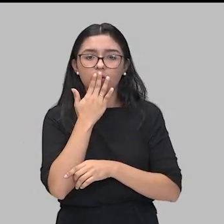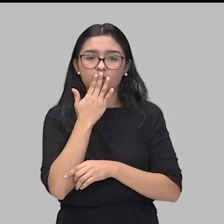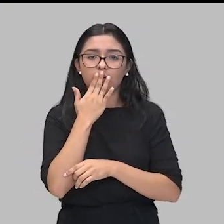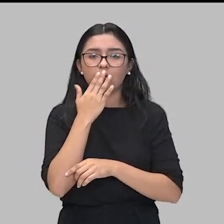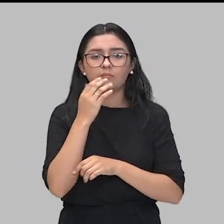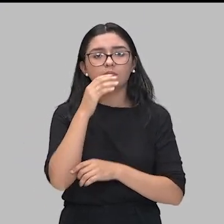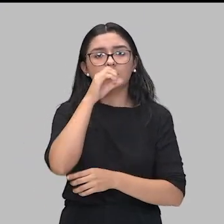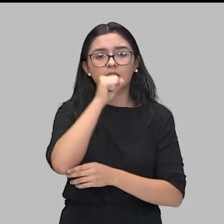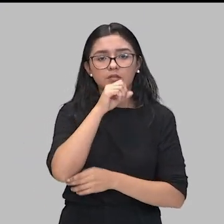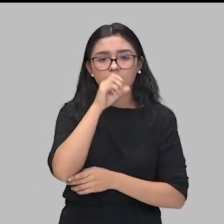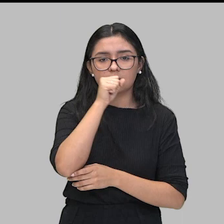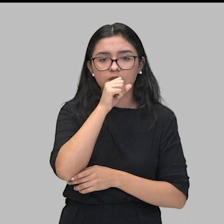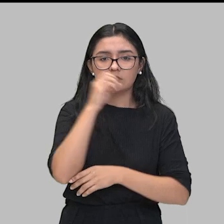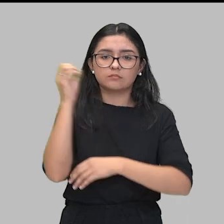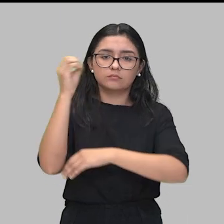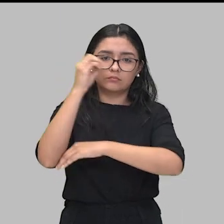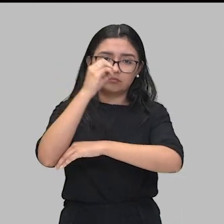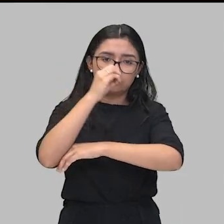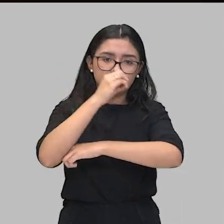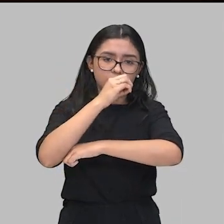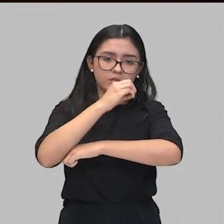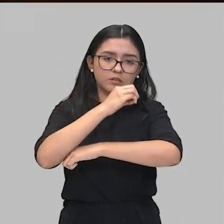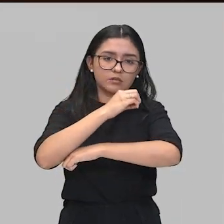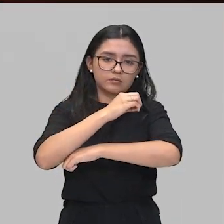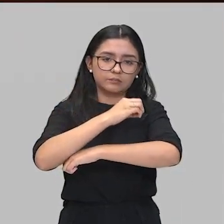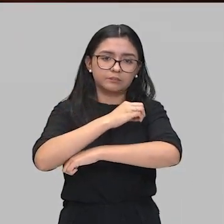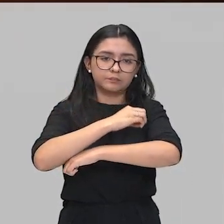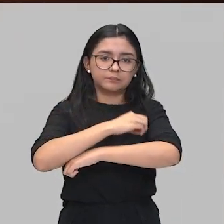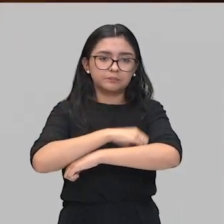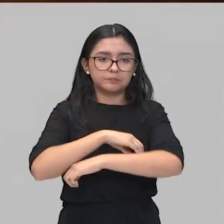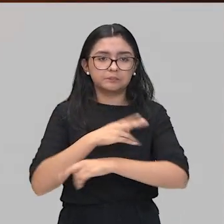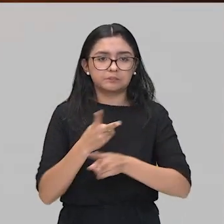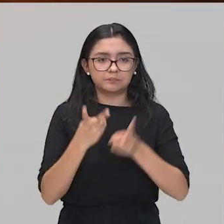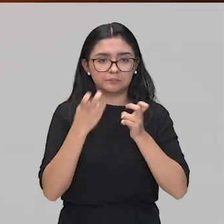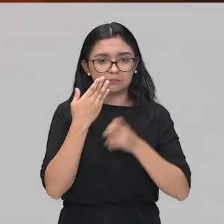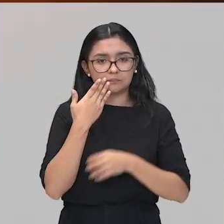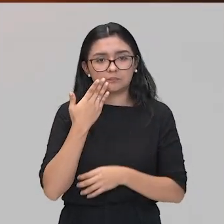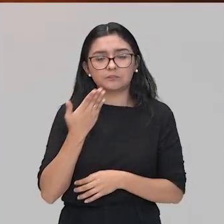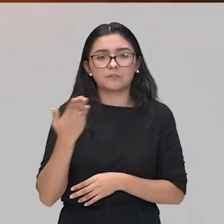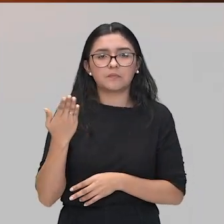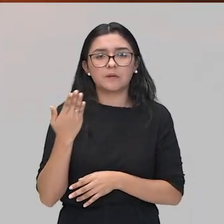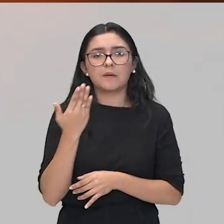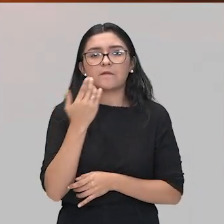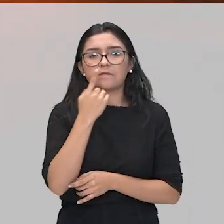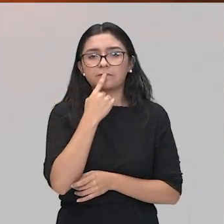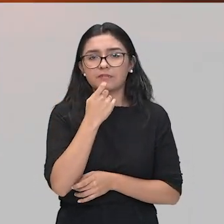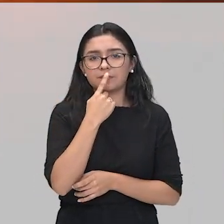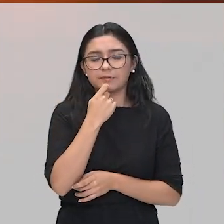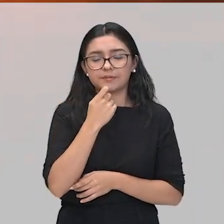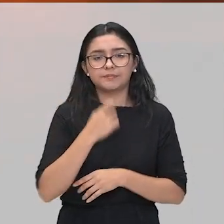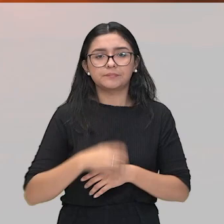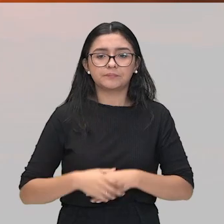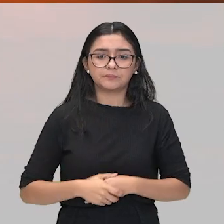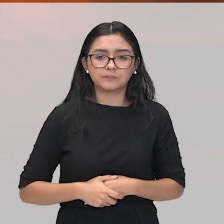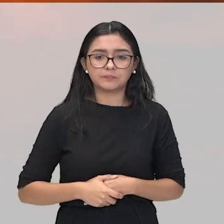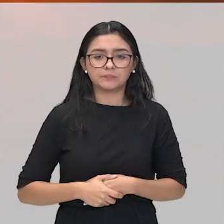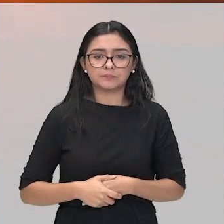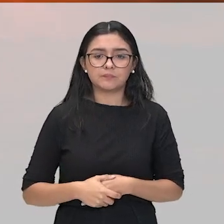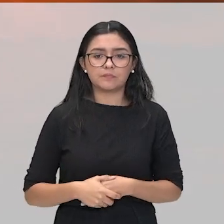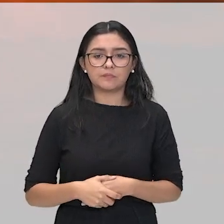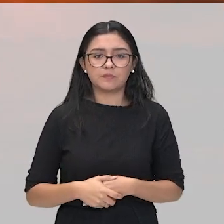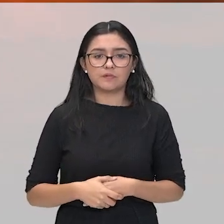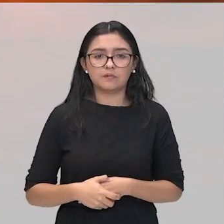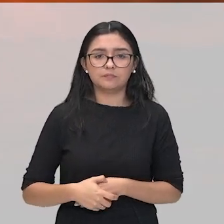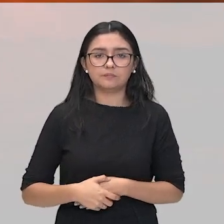laranja até assumir uma cor mais avermelhada, pessoal.